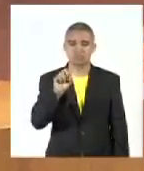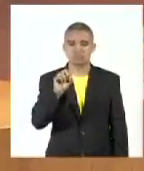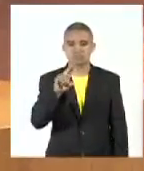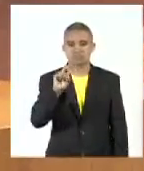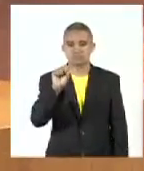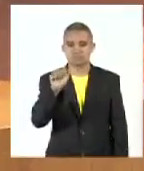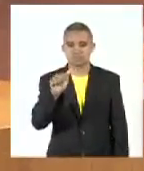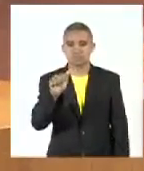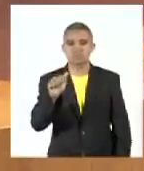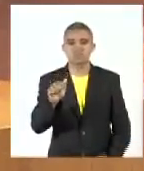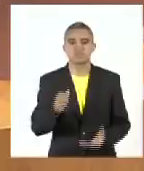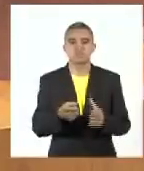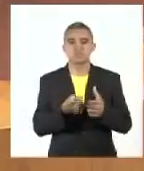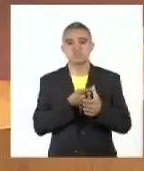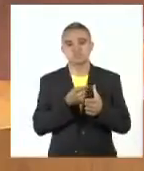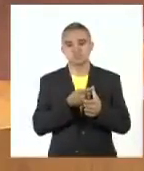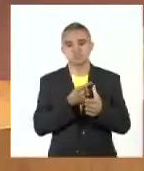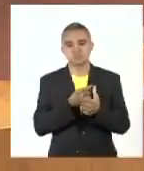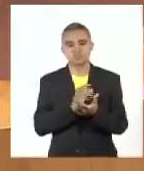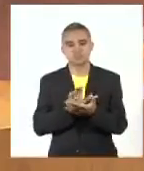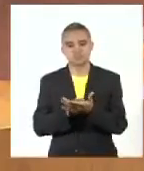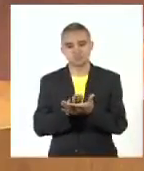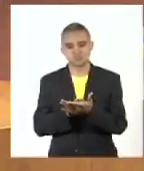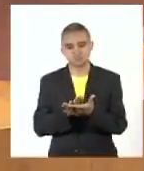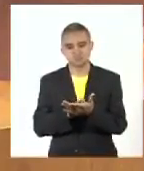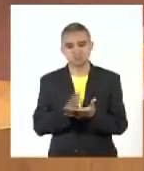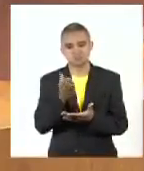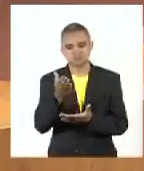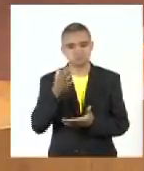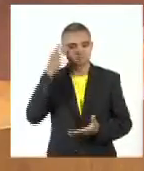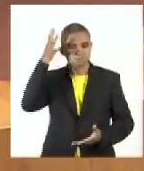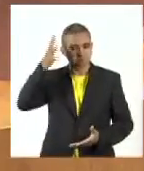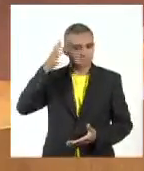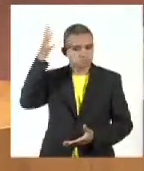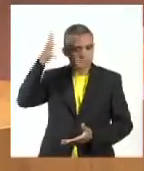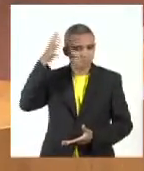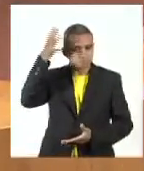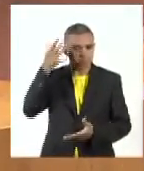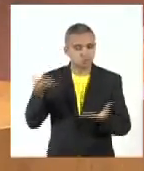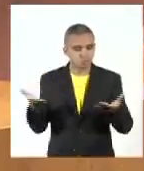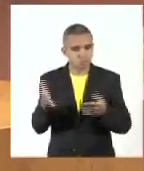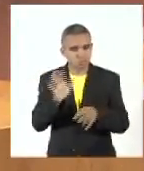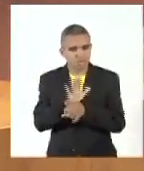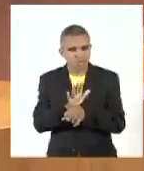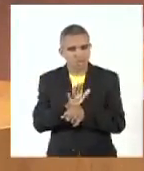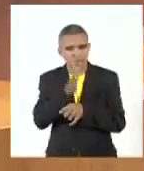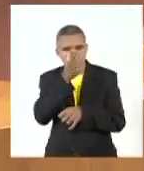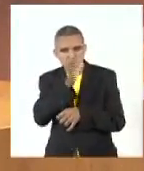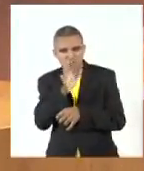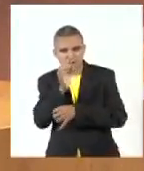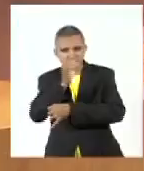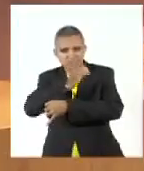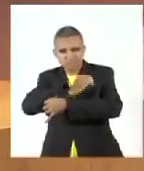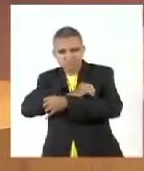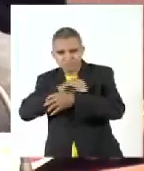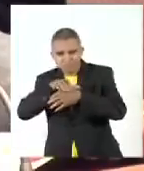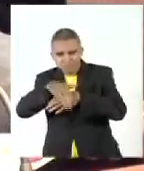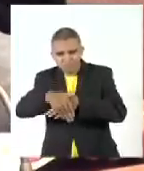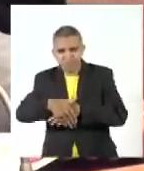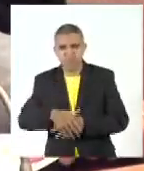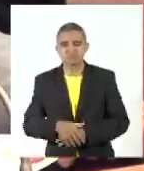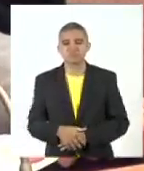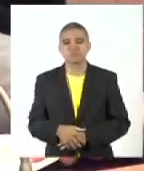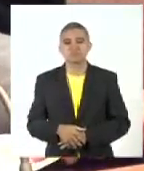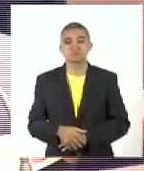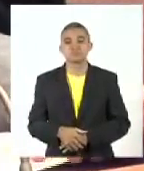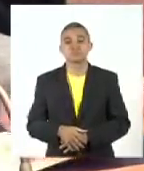Primeiro, parabenizar o seu pronunciamento, né, nessa tarde e noite agora, mas é só para